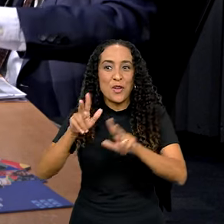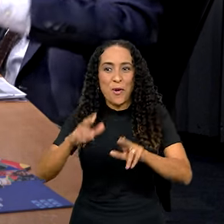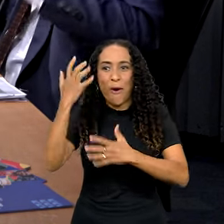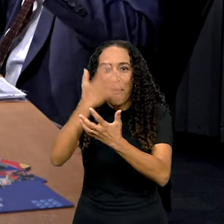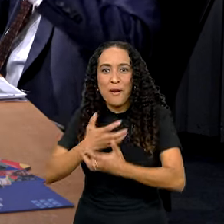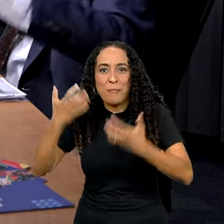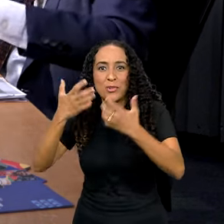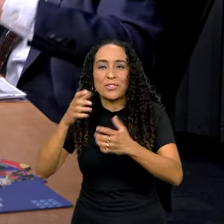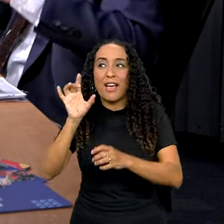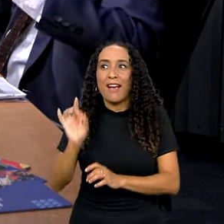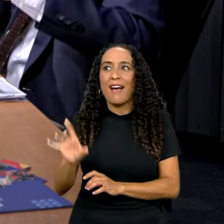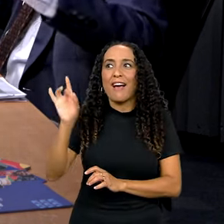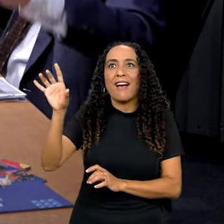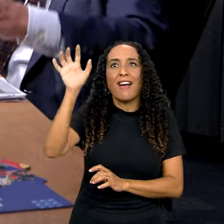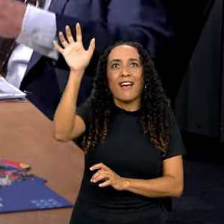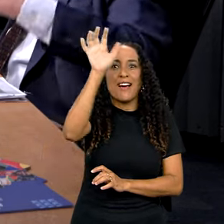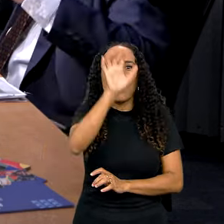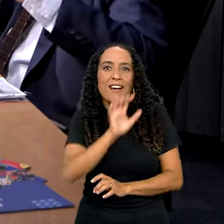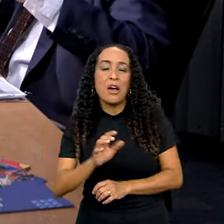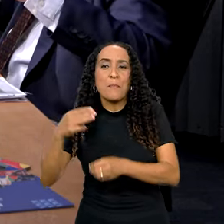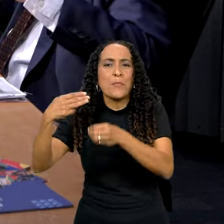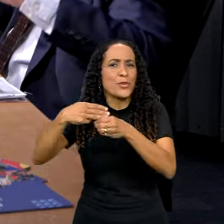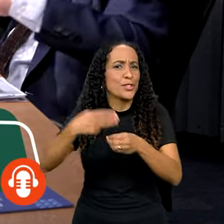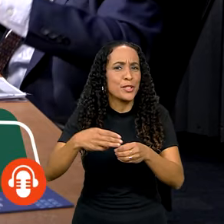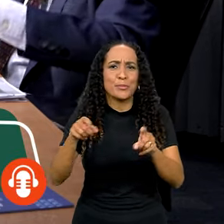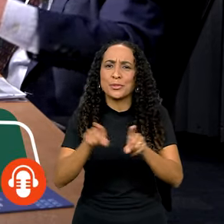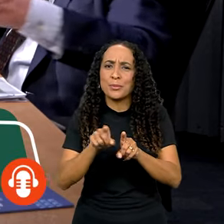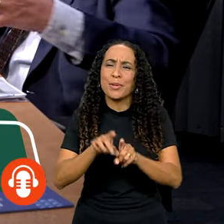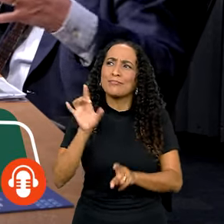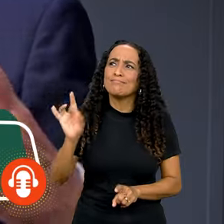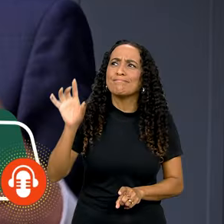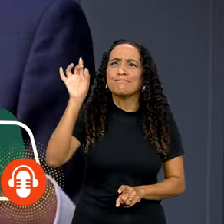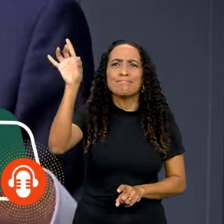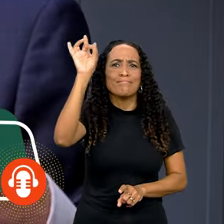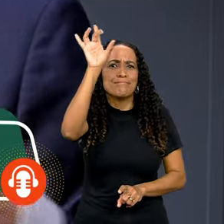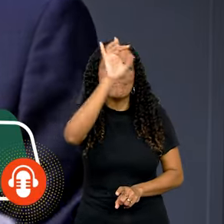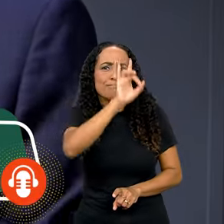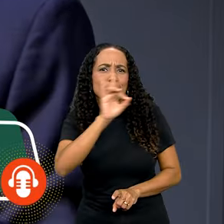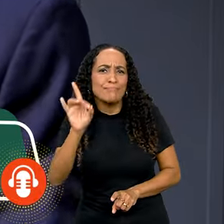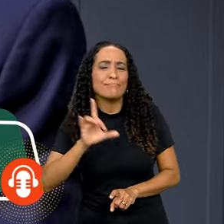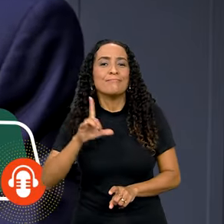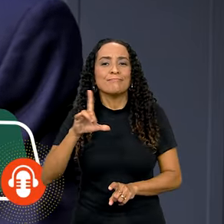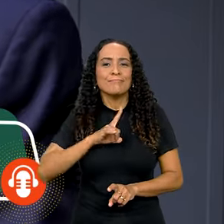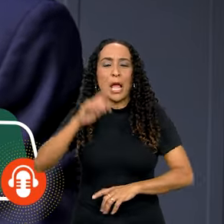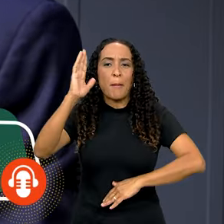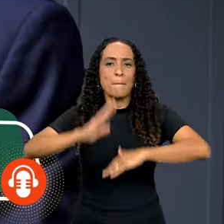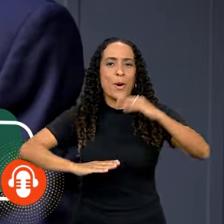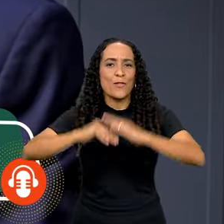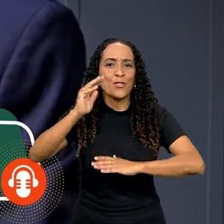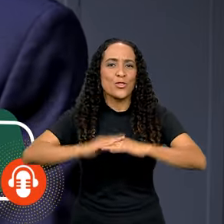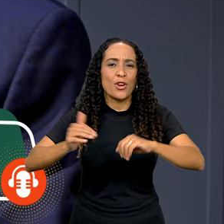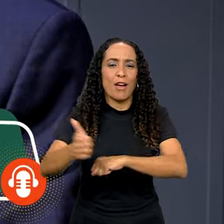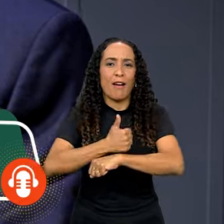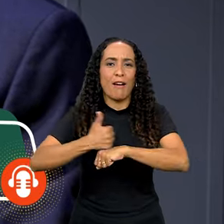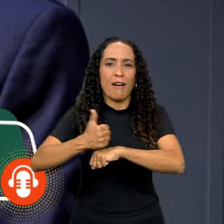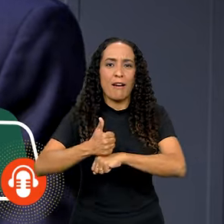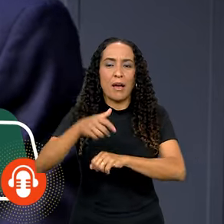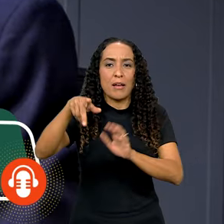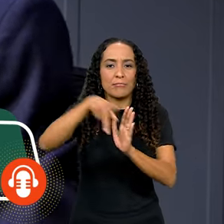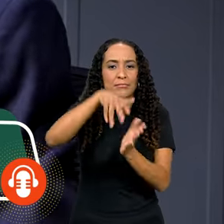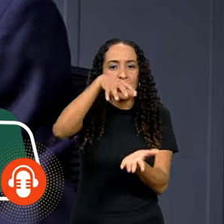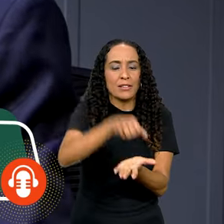música em cada estado em cada município em cada canto tem ali profissionais do